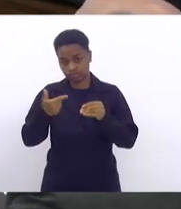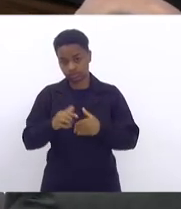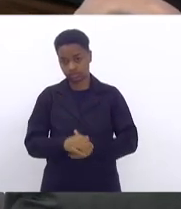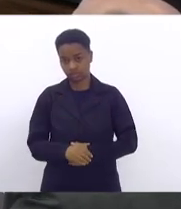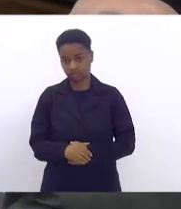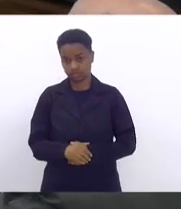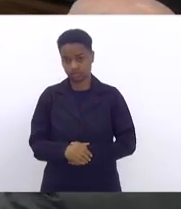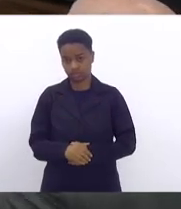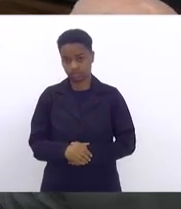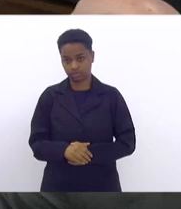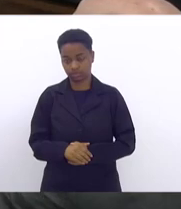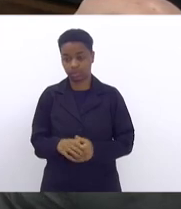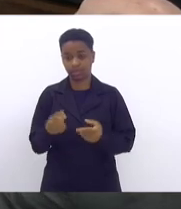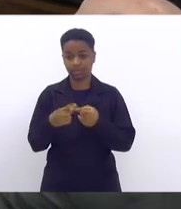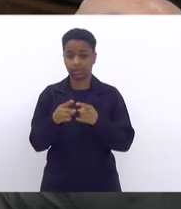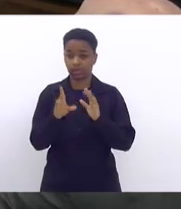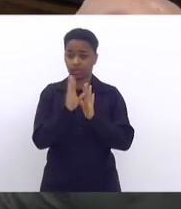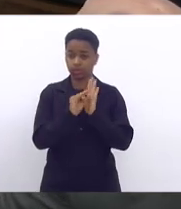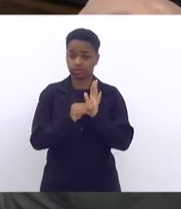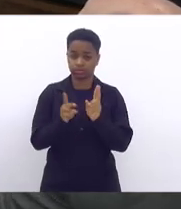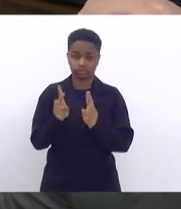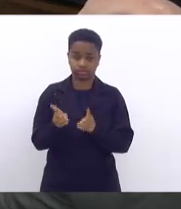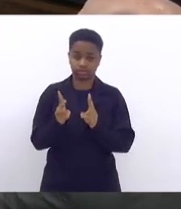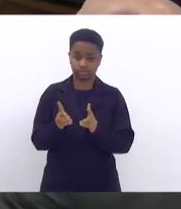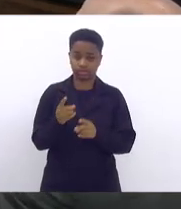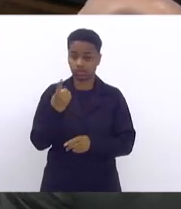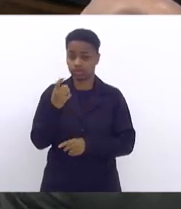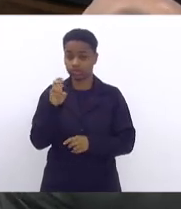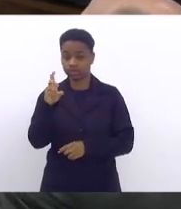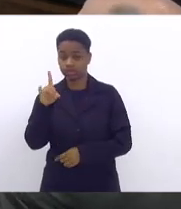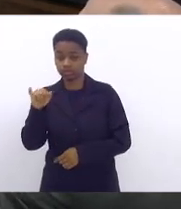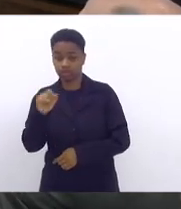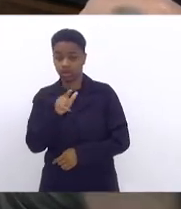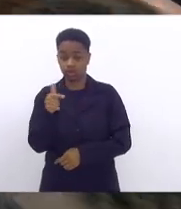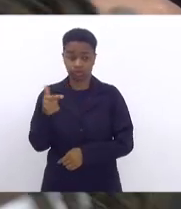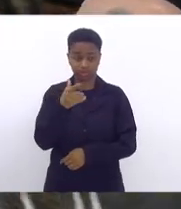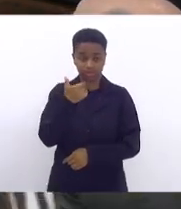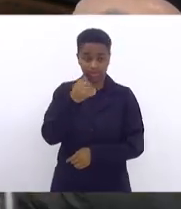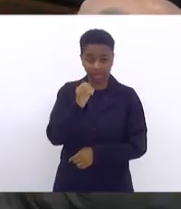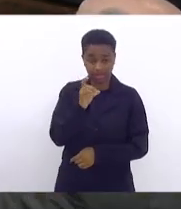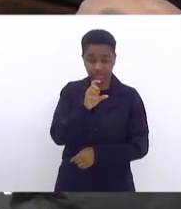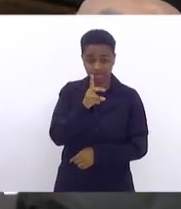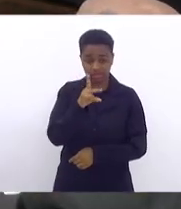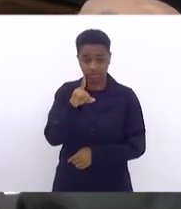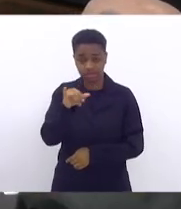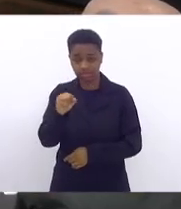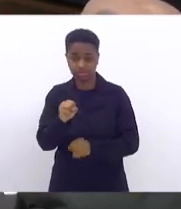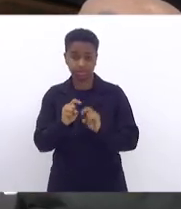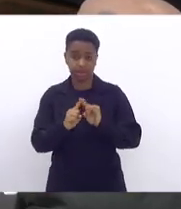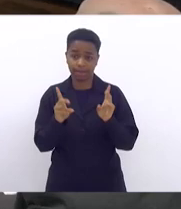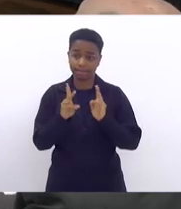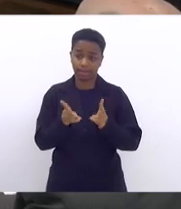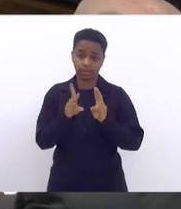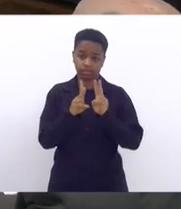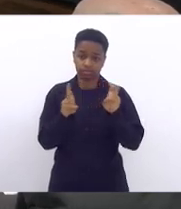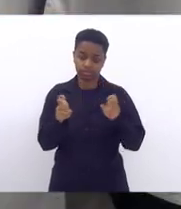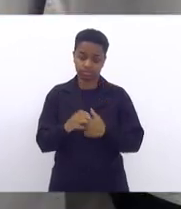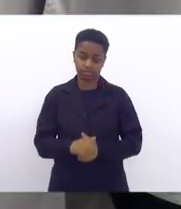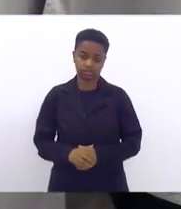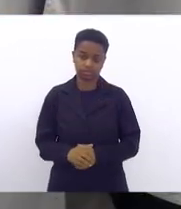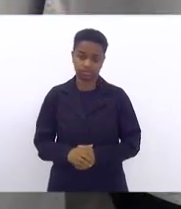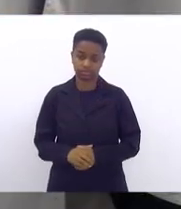é porque, na emenda 1, porque tem o mesmo conteúdo. Um é 5 dias, a outra é 10 dias, mas o espírito é a mesma. Só para prestigiar também o autor da emenda 2.